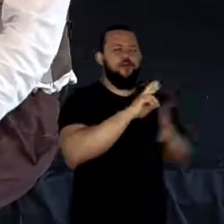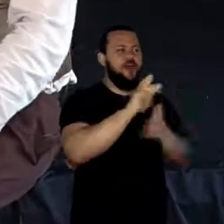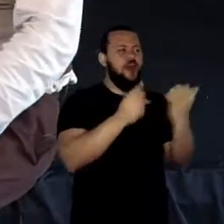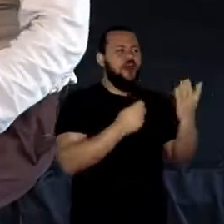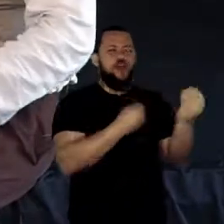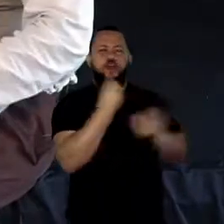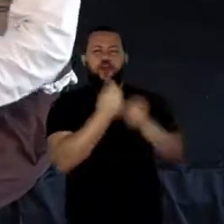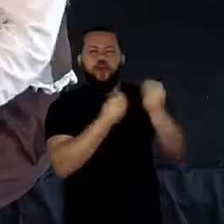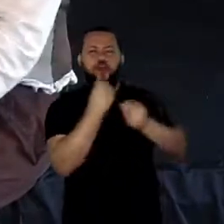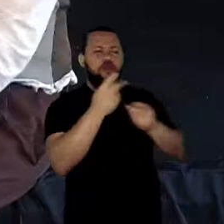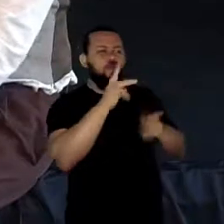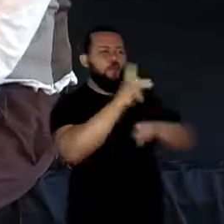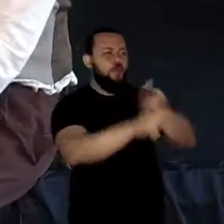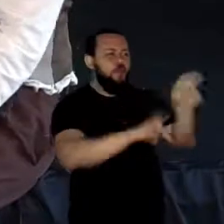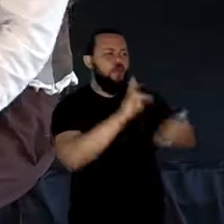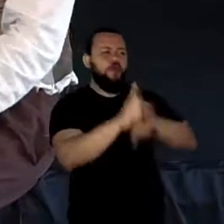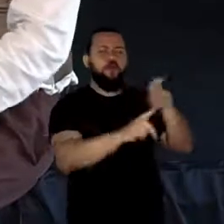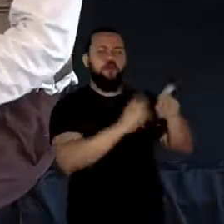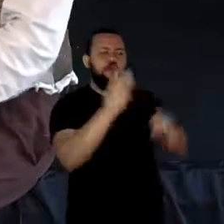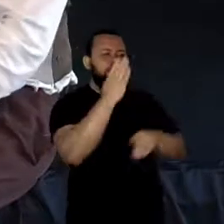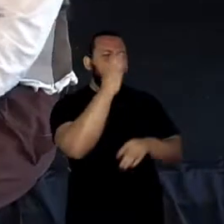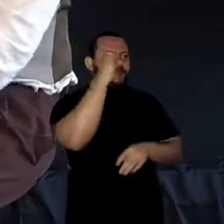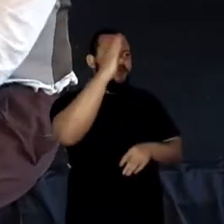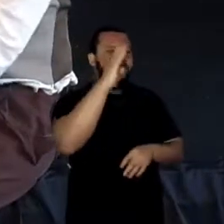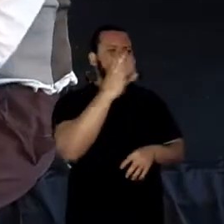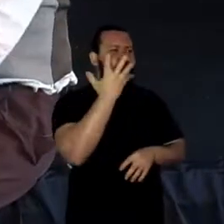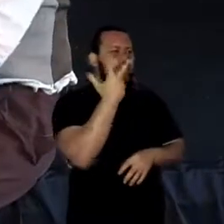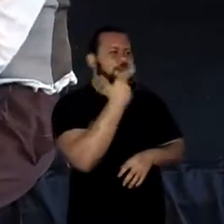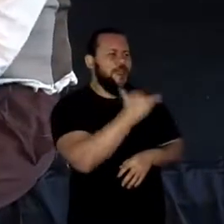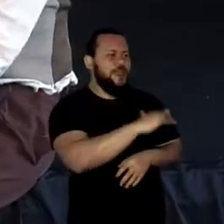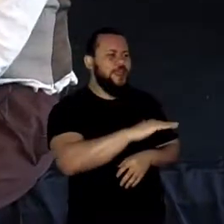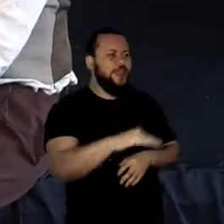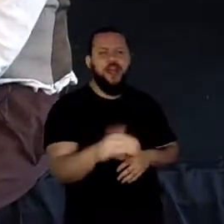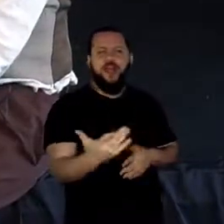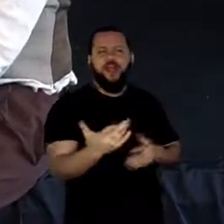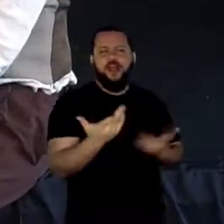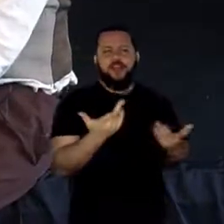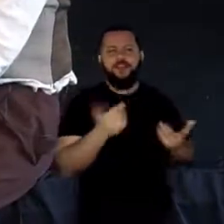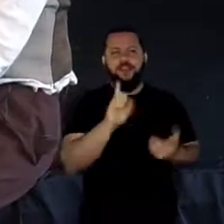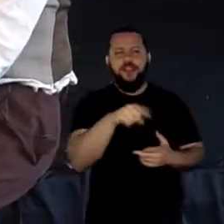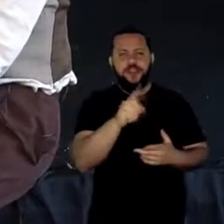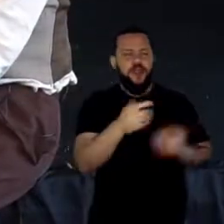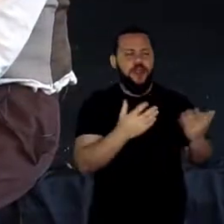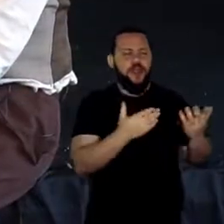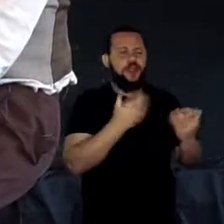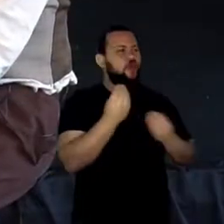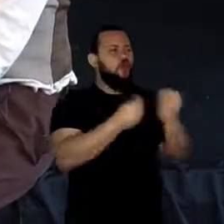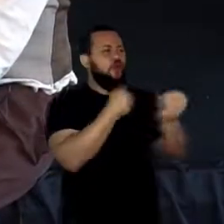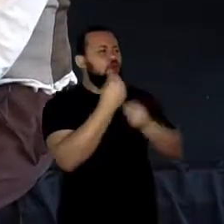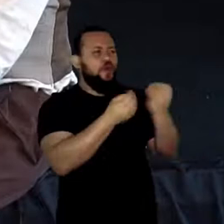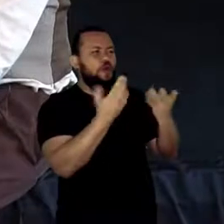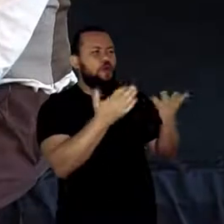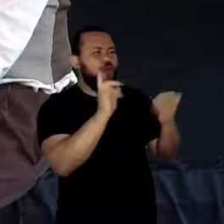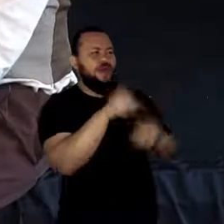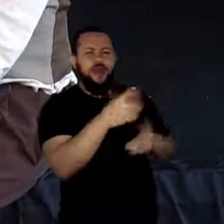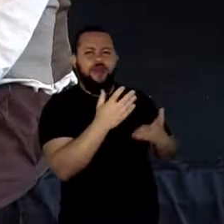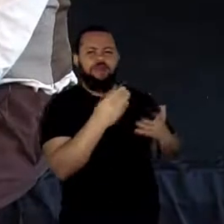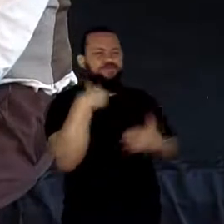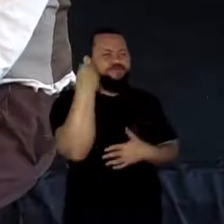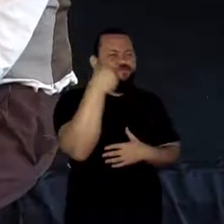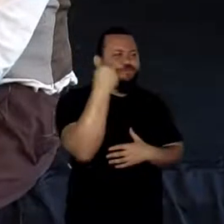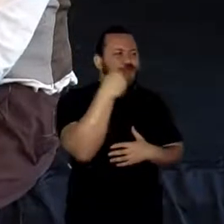isso, principalmente as crianças, né? Porque o teatro de formas animadas chama muito o público infantil, né? Como que as